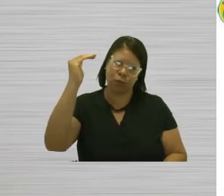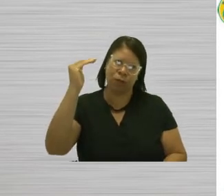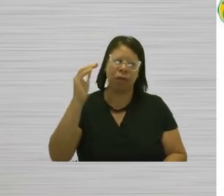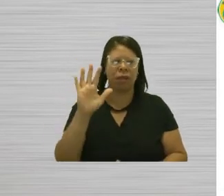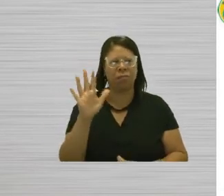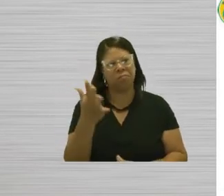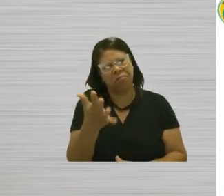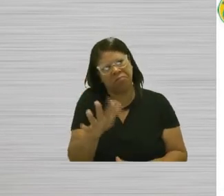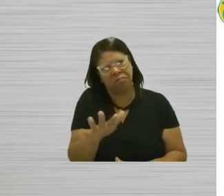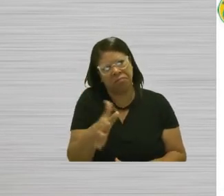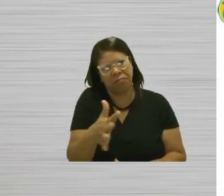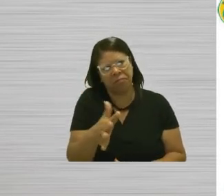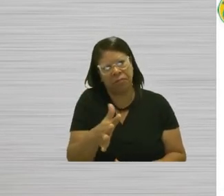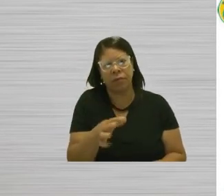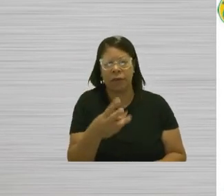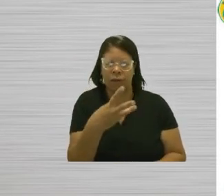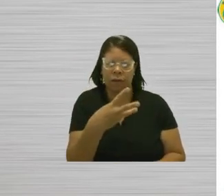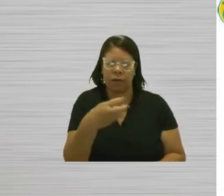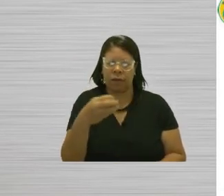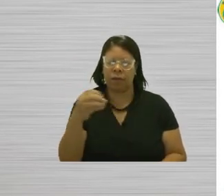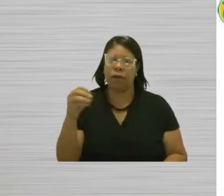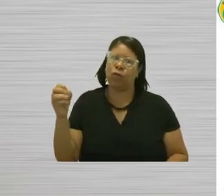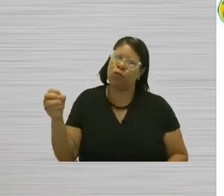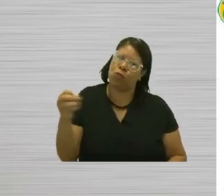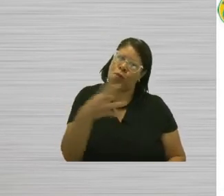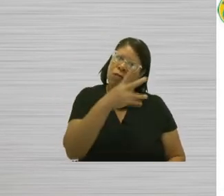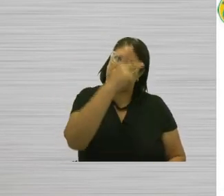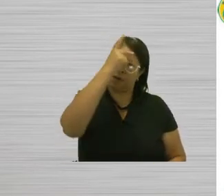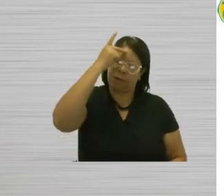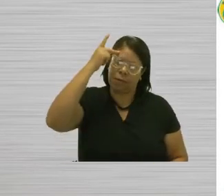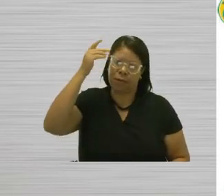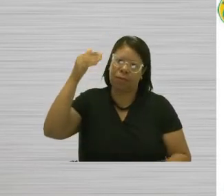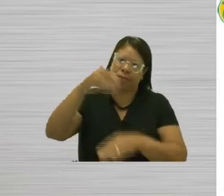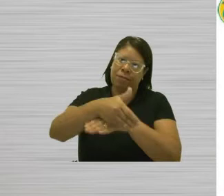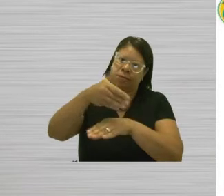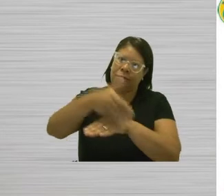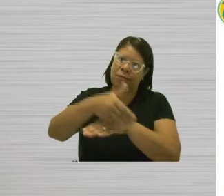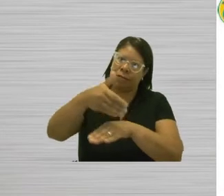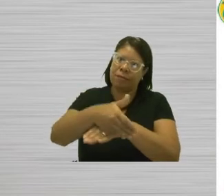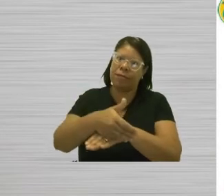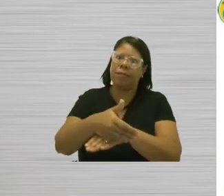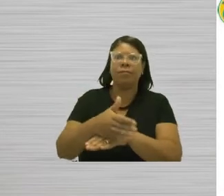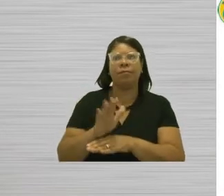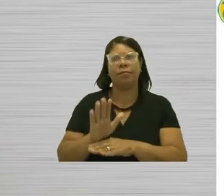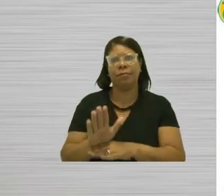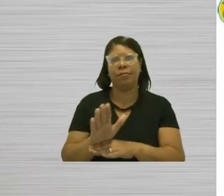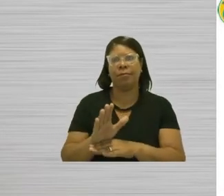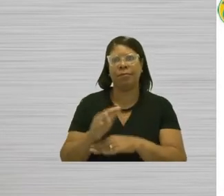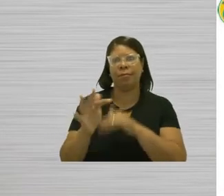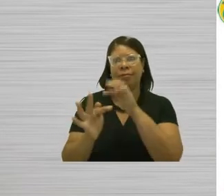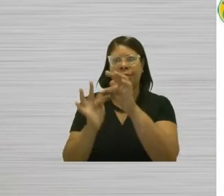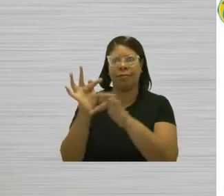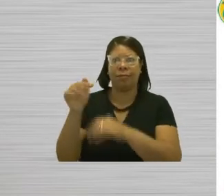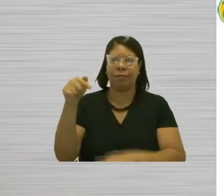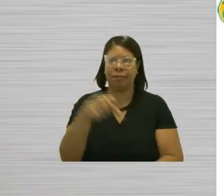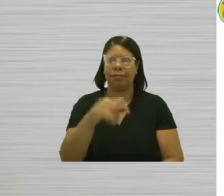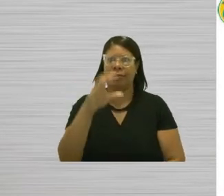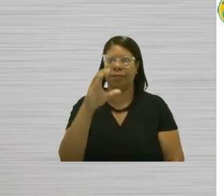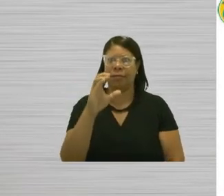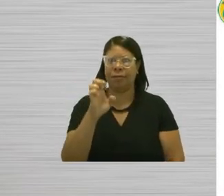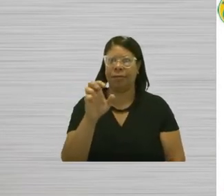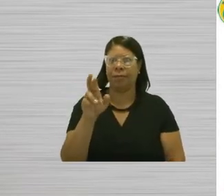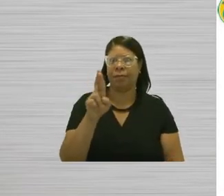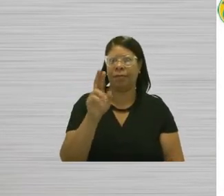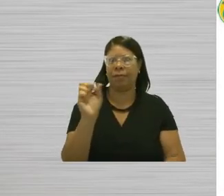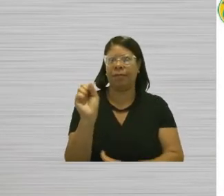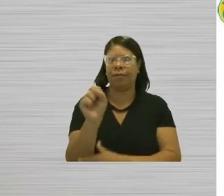terceiro quadrimestre, de 300 novos pacientes que ingressaram o atendimento de